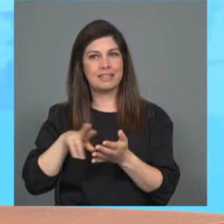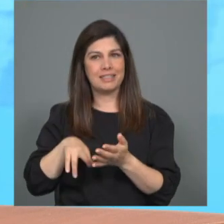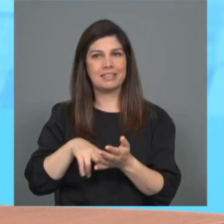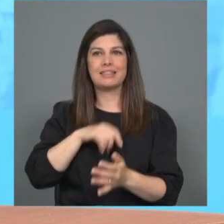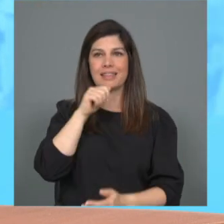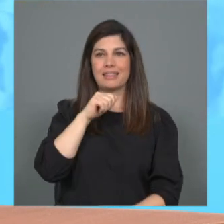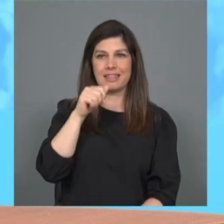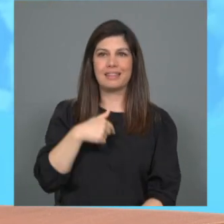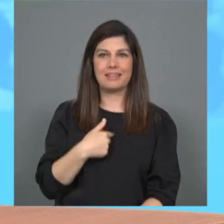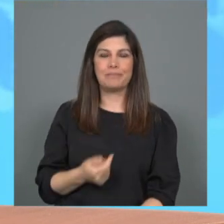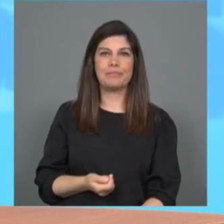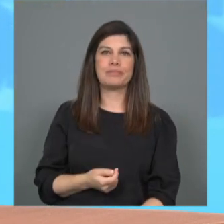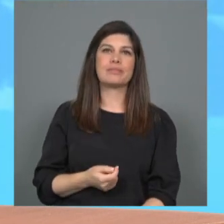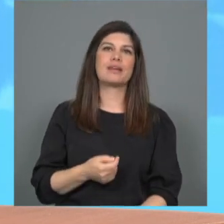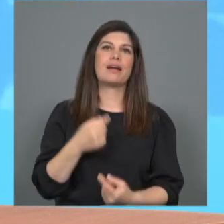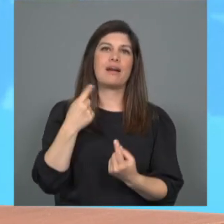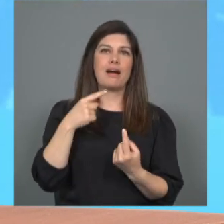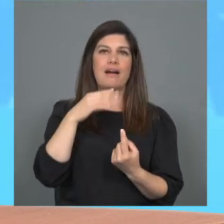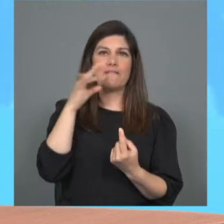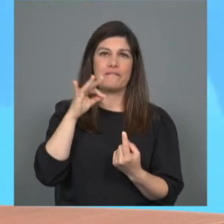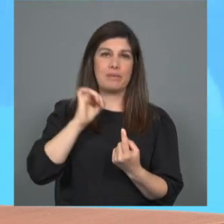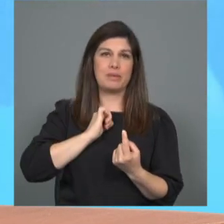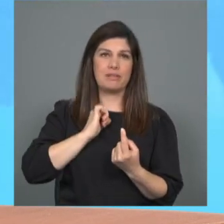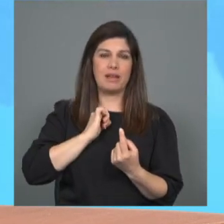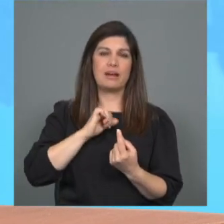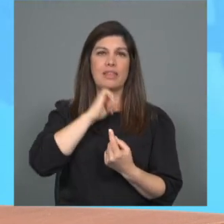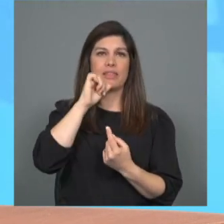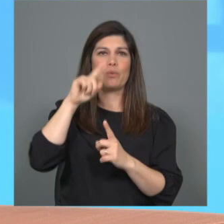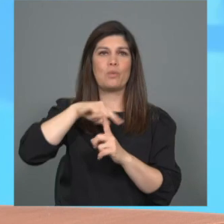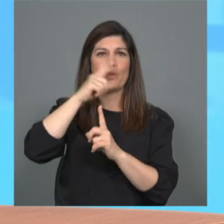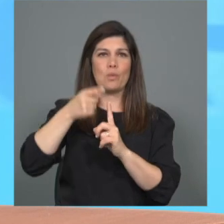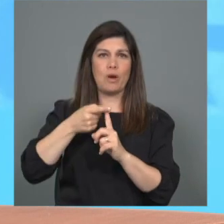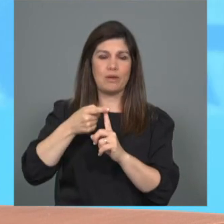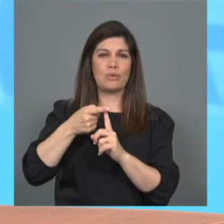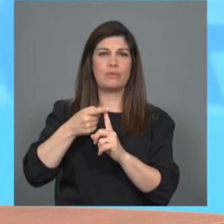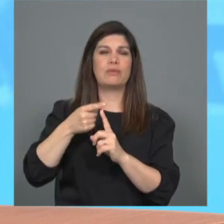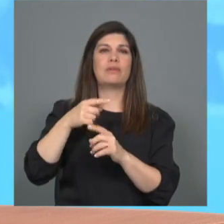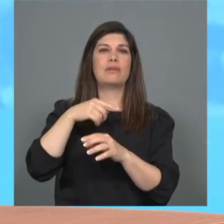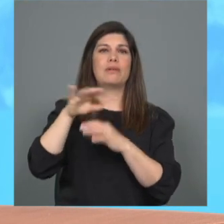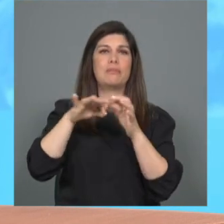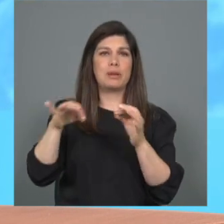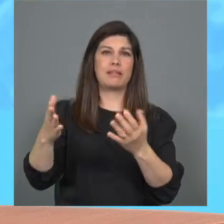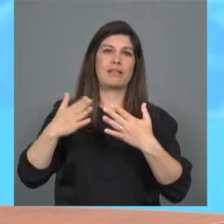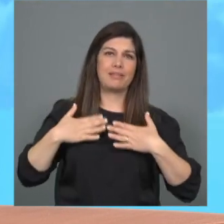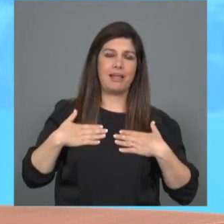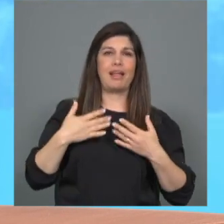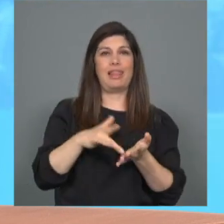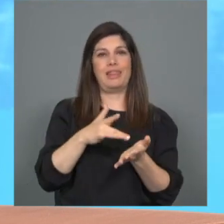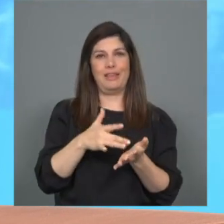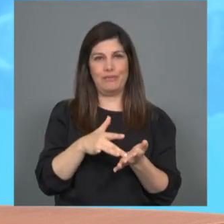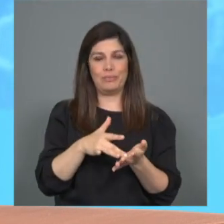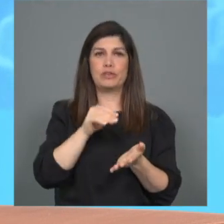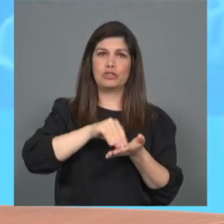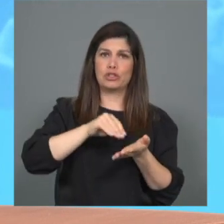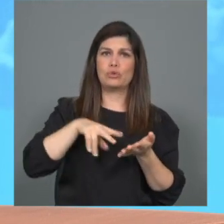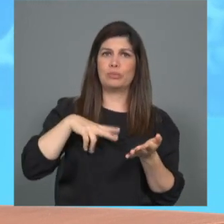Ao longo do ano há pessoas, sobretudo familiares, que me oferecem um ou outro livro de literatura, sobretudo até de escritores portugueses. Há um que